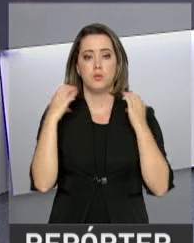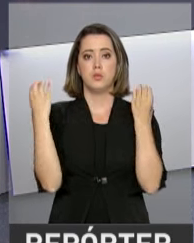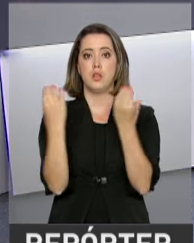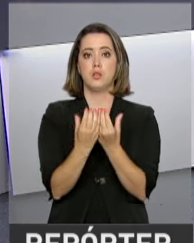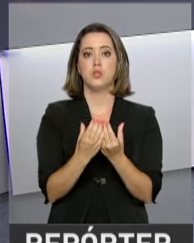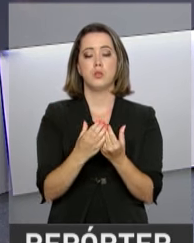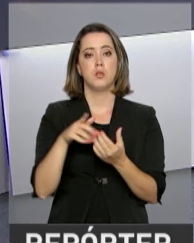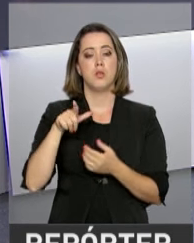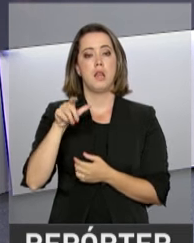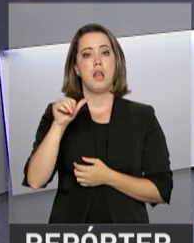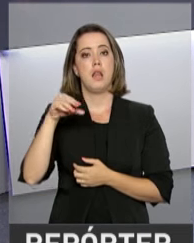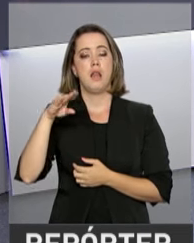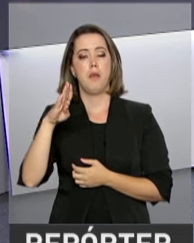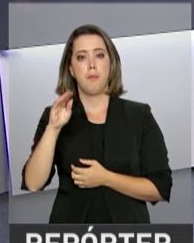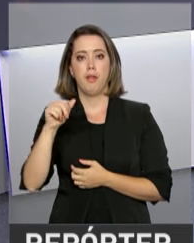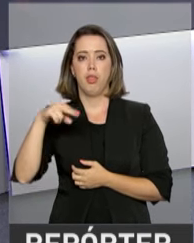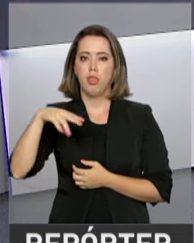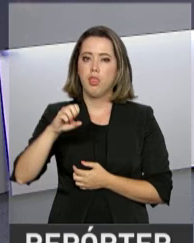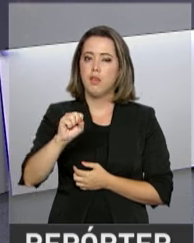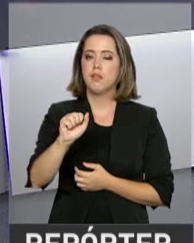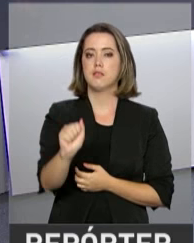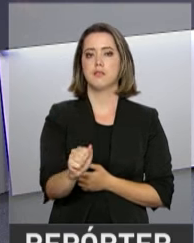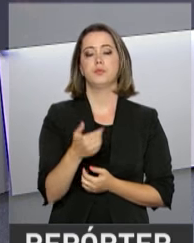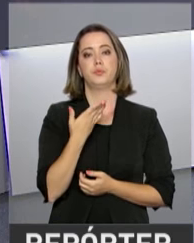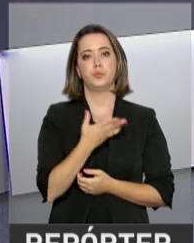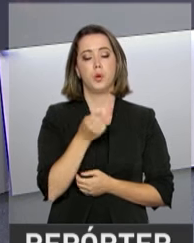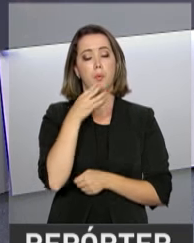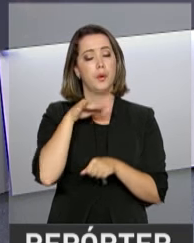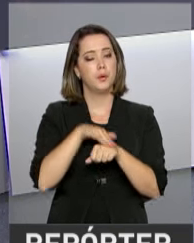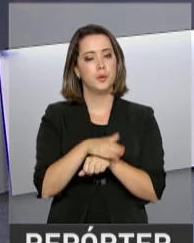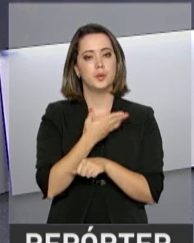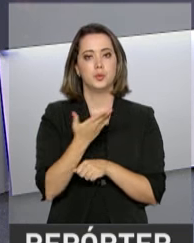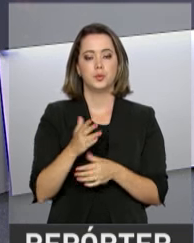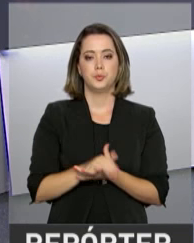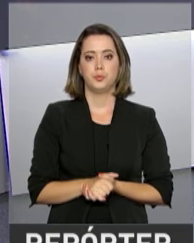com a comunidade libanesa. Olá, Zé Luiz, boa noite para você.